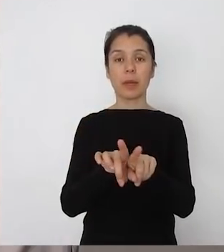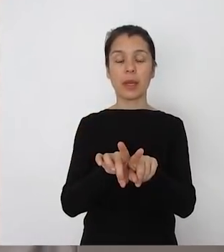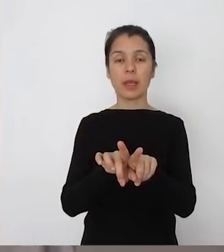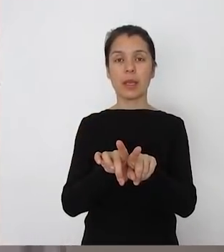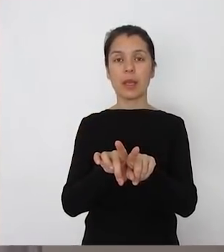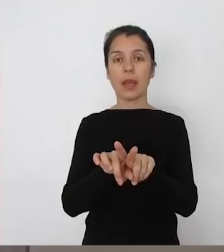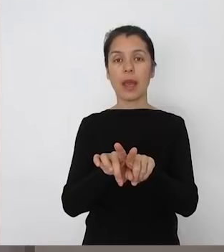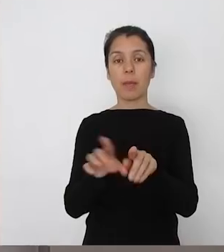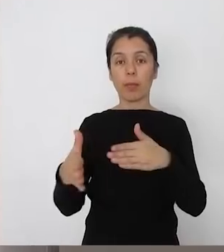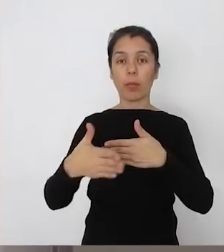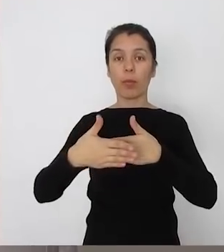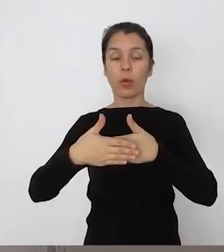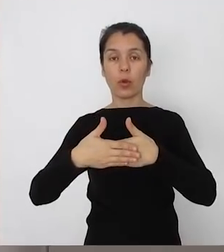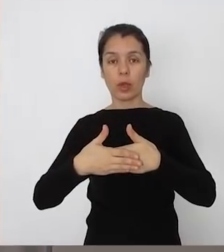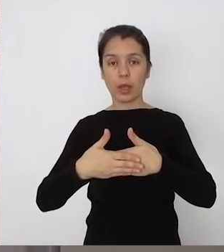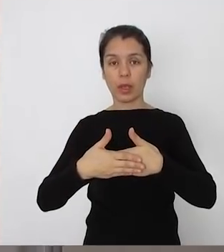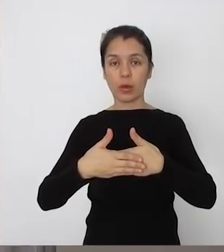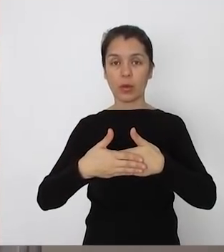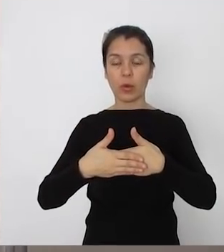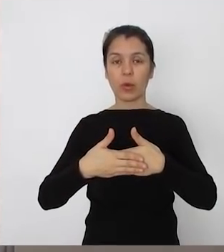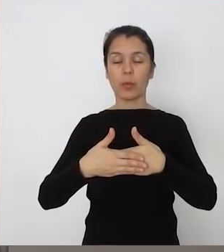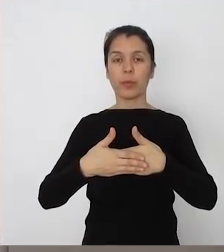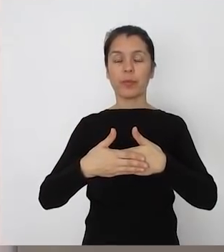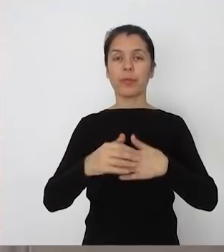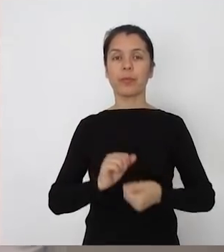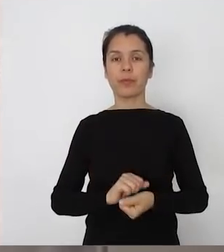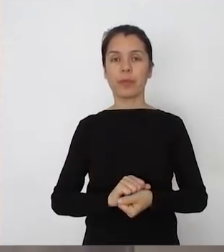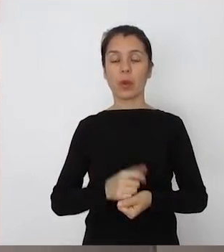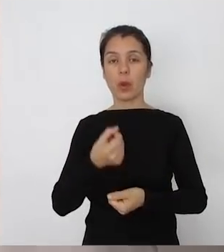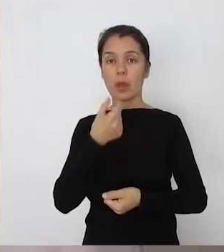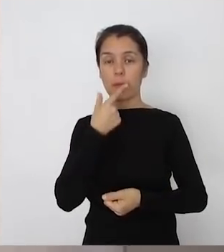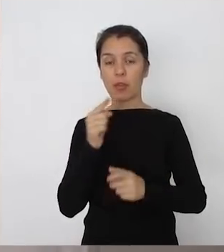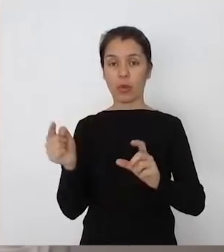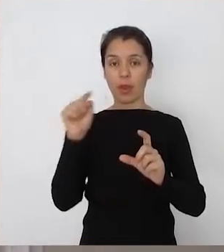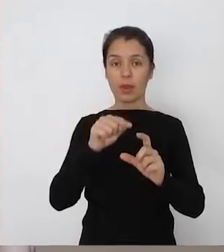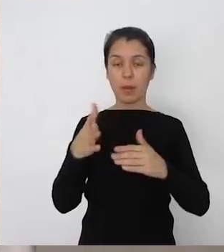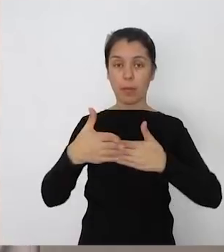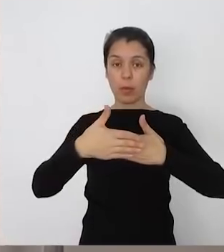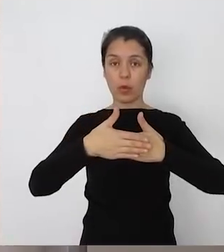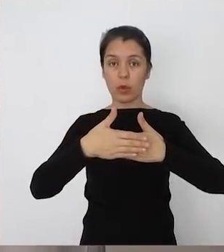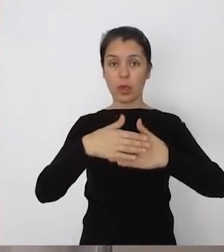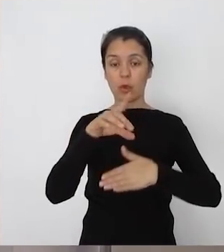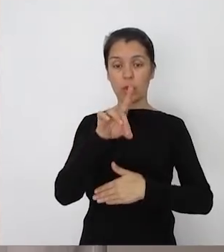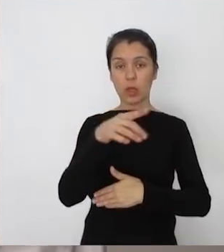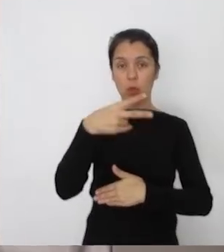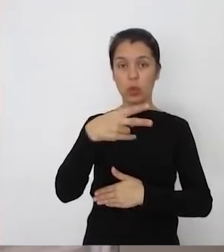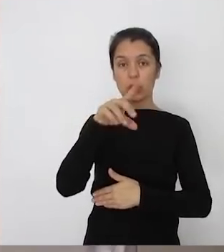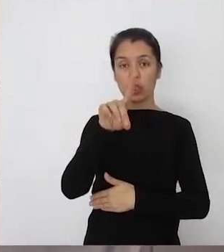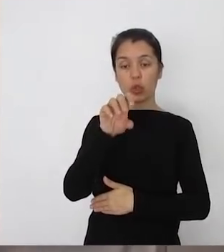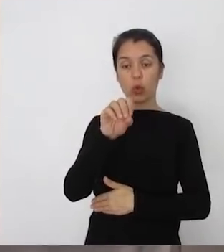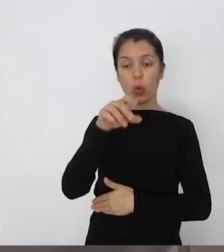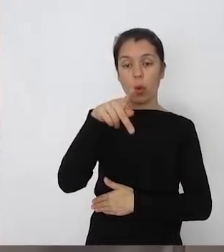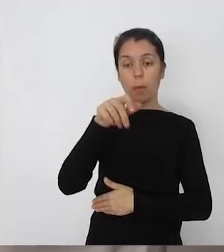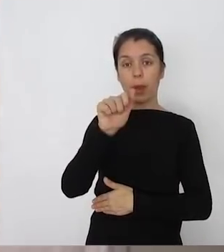lenta, mas não tão apática como os remédios mais antigos. Os antigos são importantes, mas eles debilitam muito a criança, enquanto que os